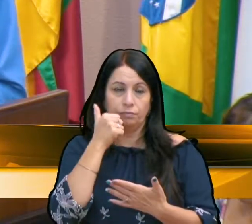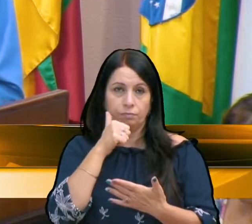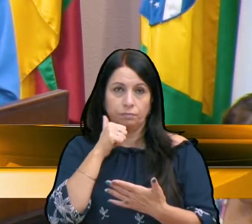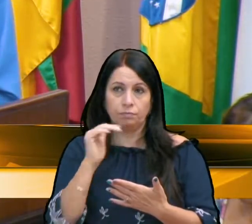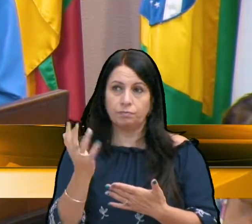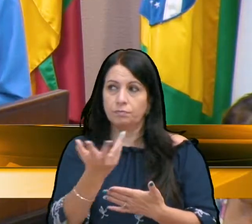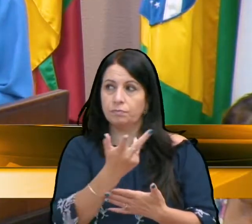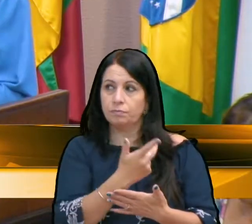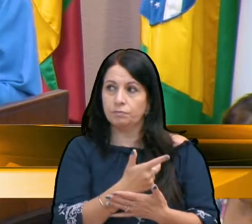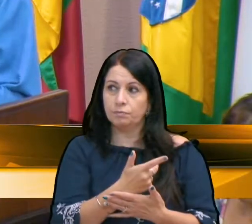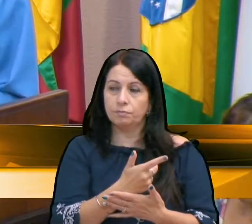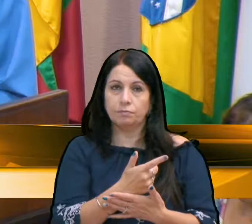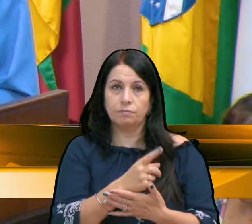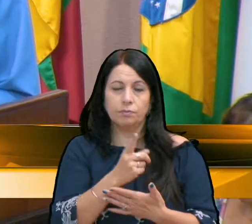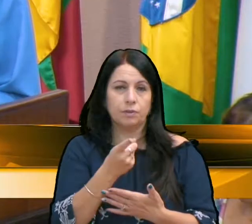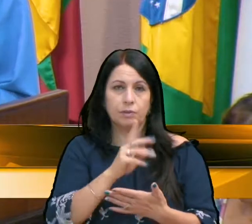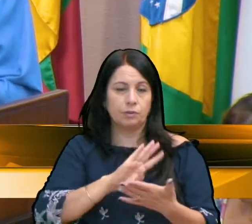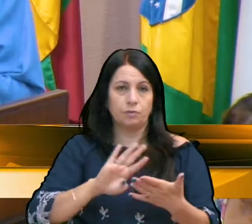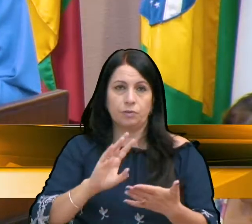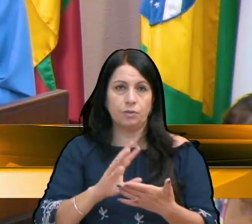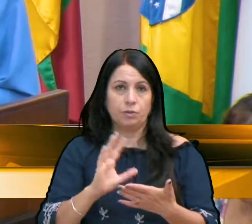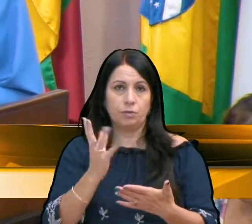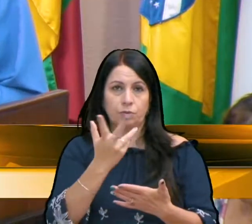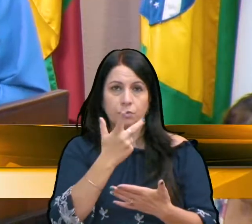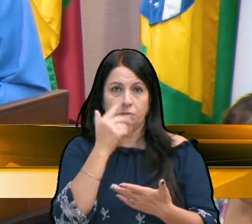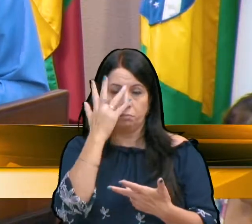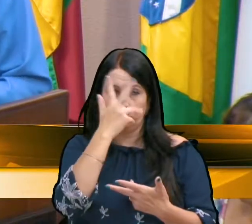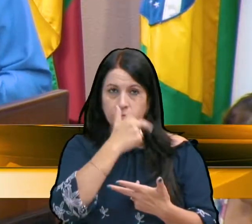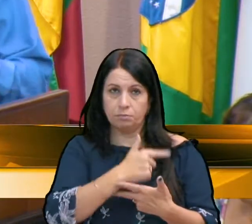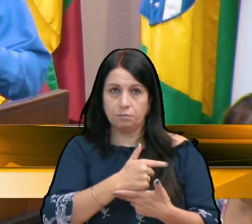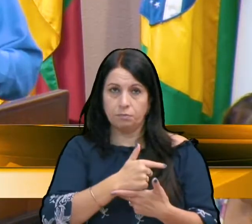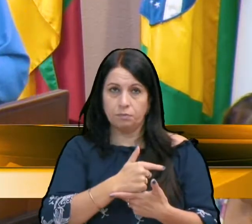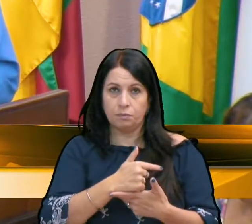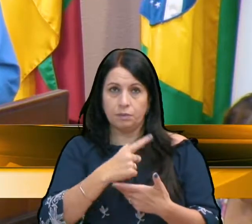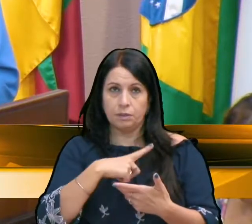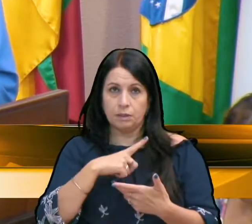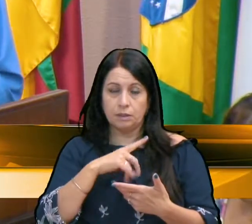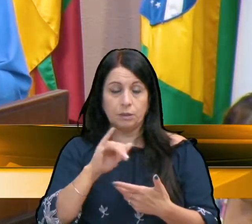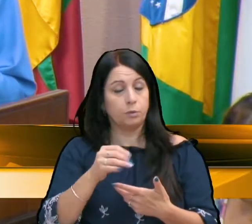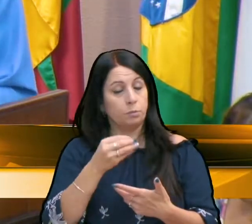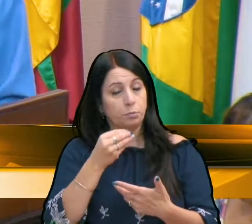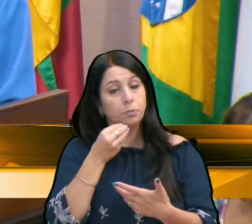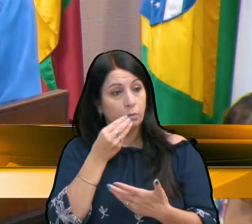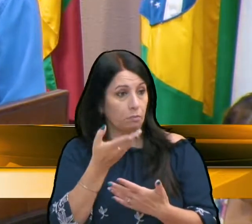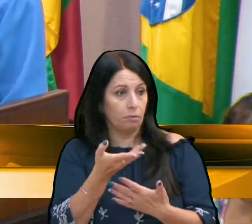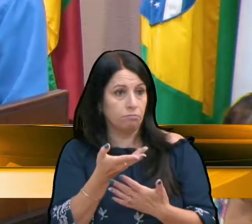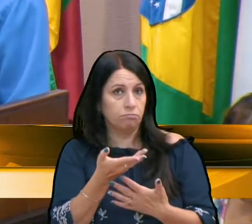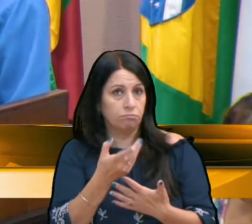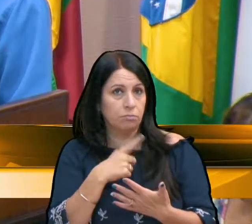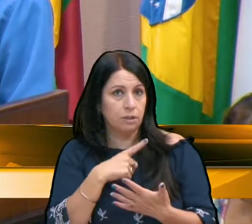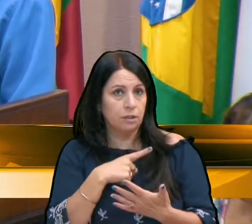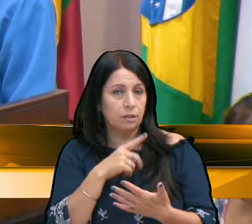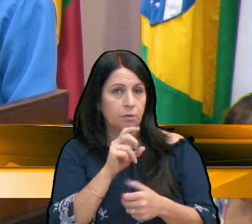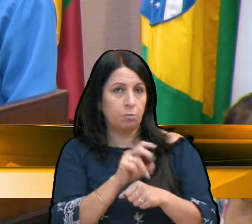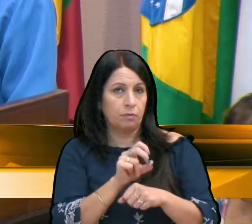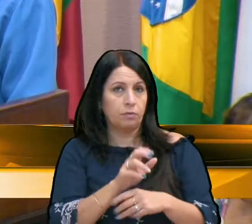todas elas, nenhuma fica de fora, todas elas lindas, todas elas têm chance de ter uma